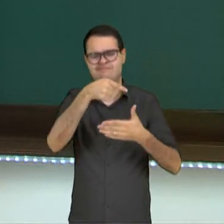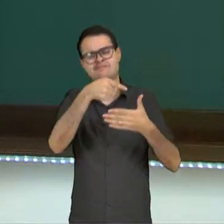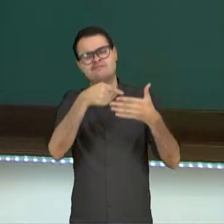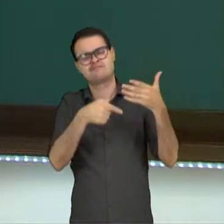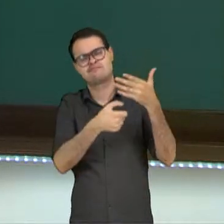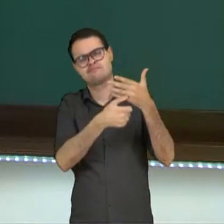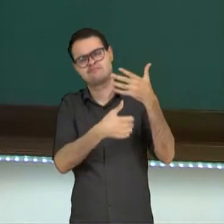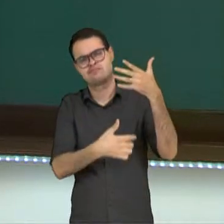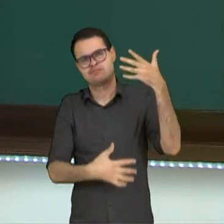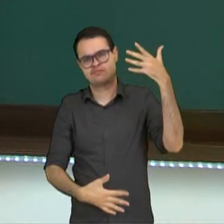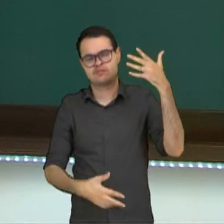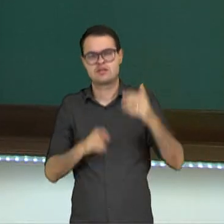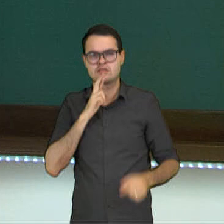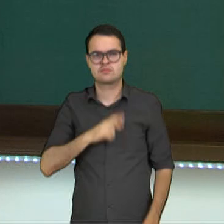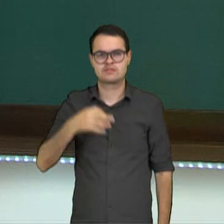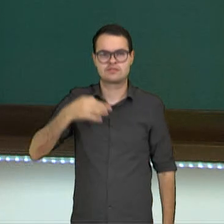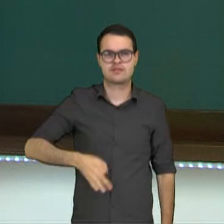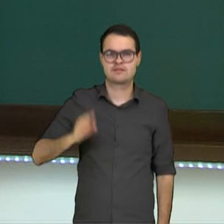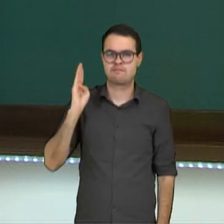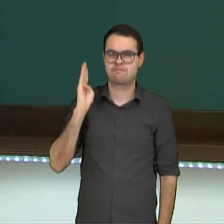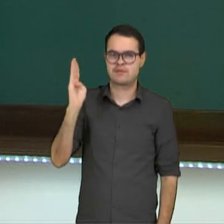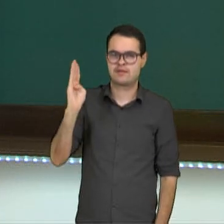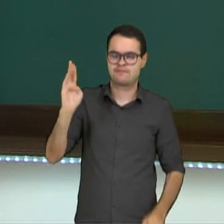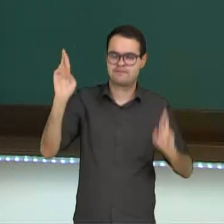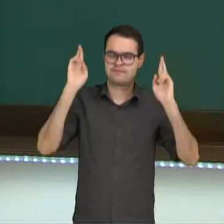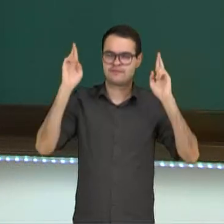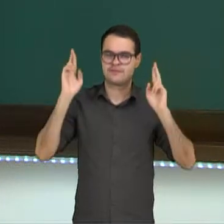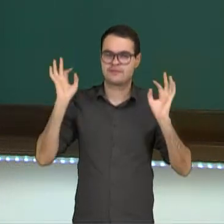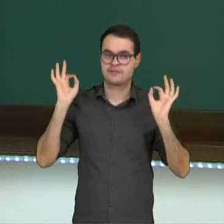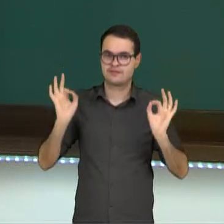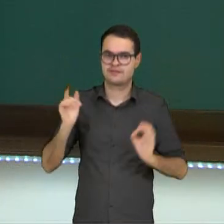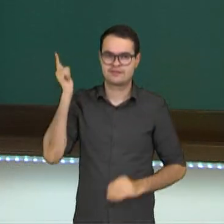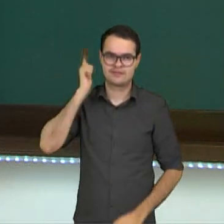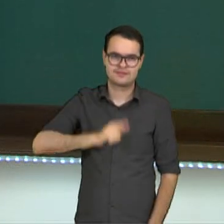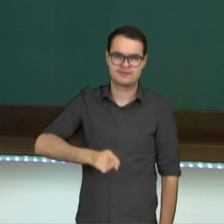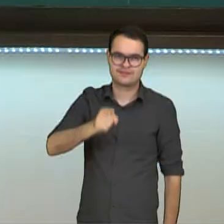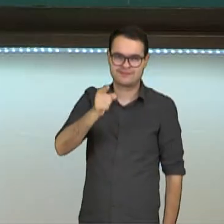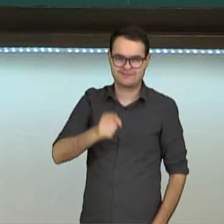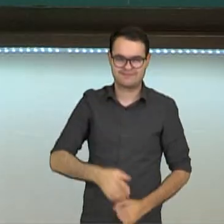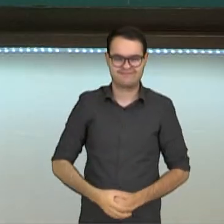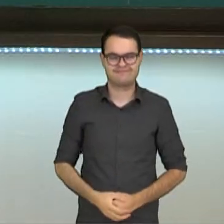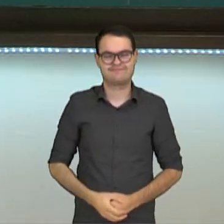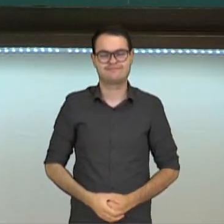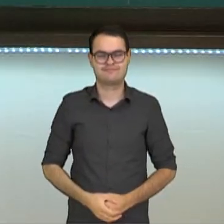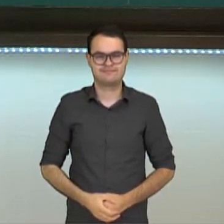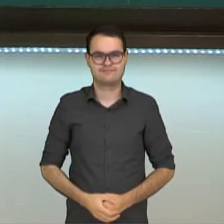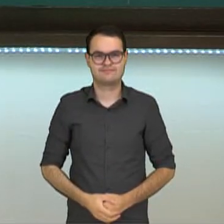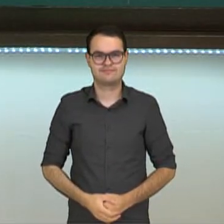resposta correta, então, é a letra B. Espero que você tenha acertado.